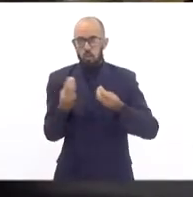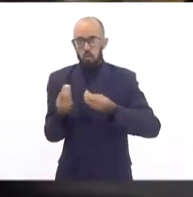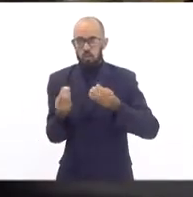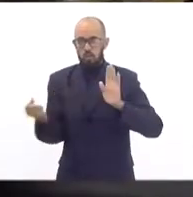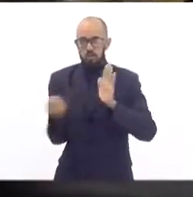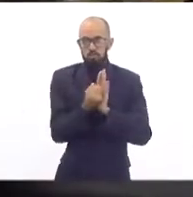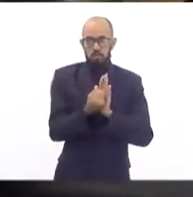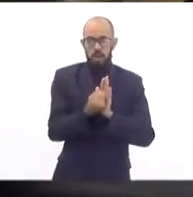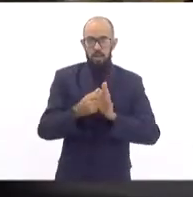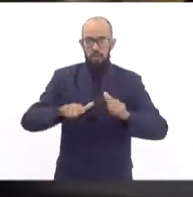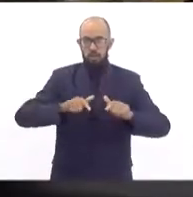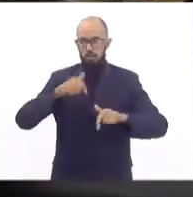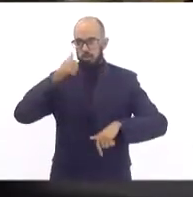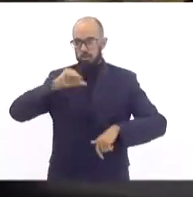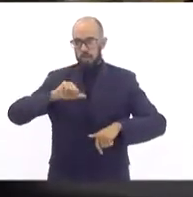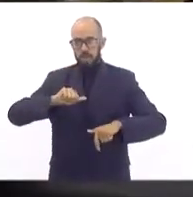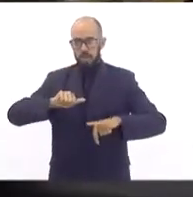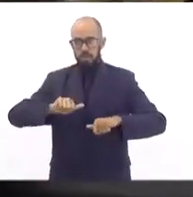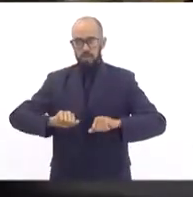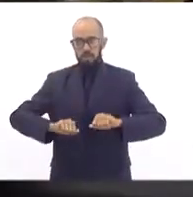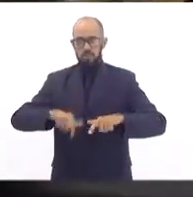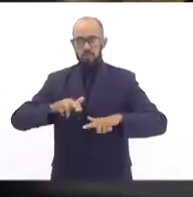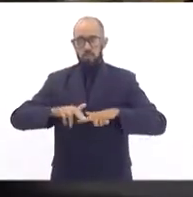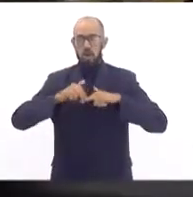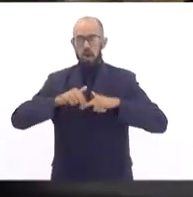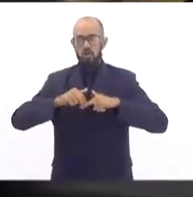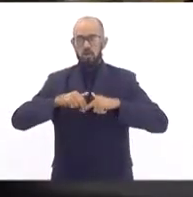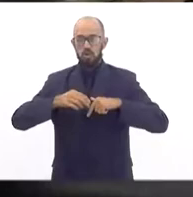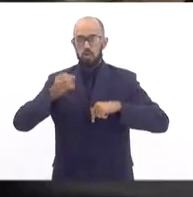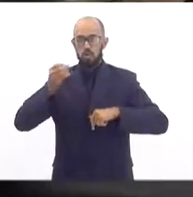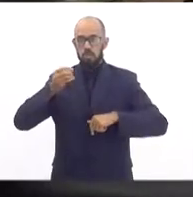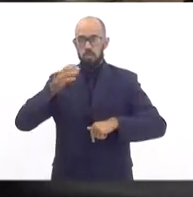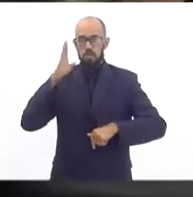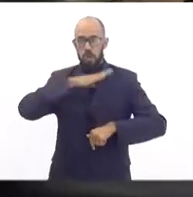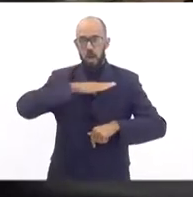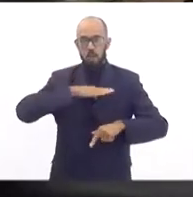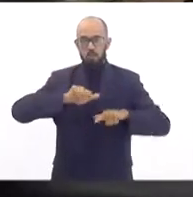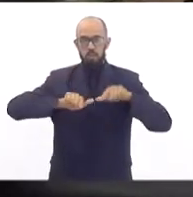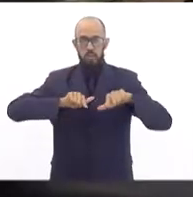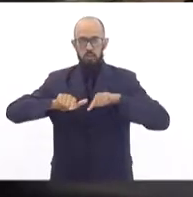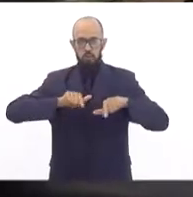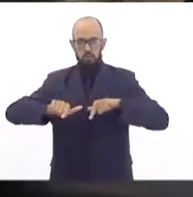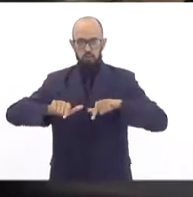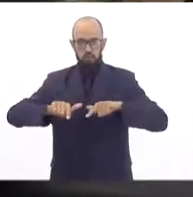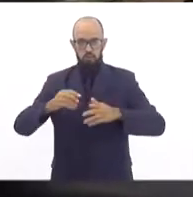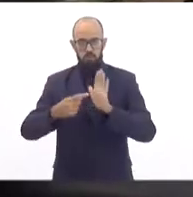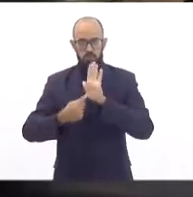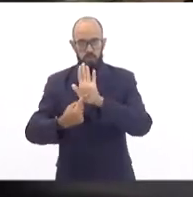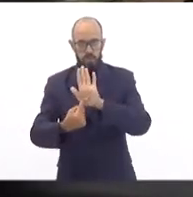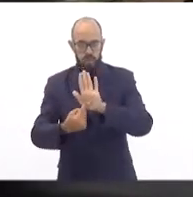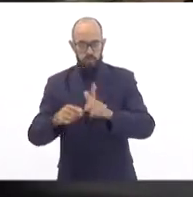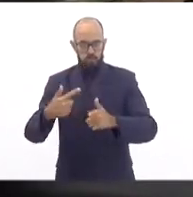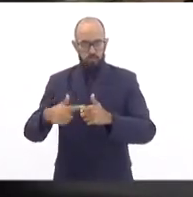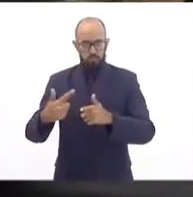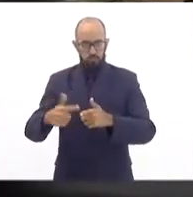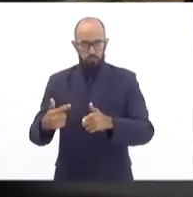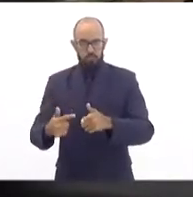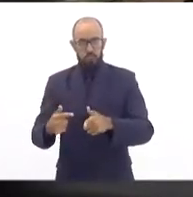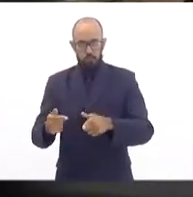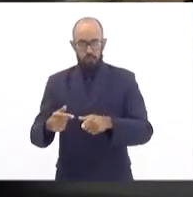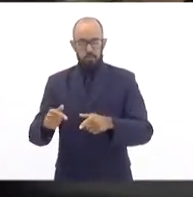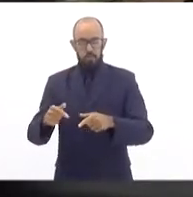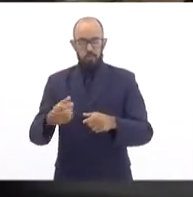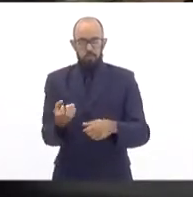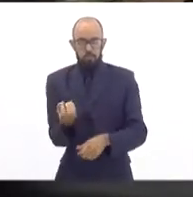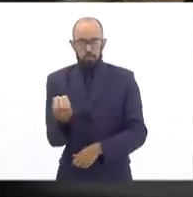diretamente sobre o mau serviço apresentado nessa questão do deslocamento do transporte